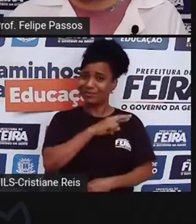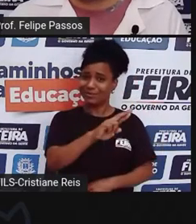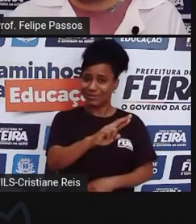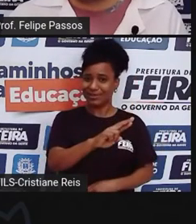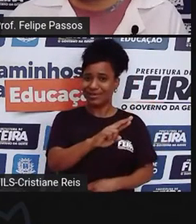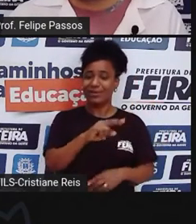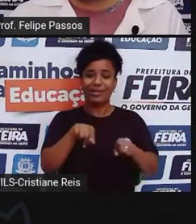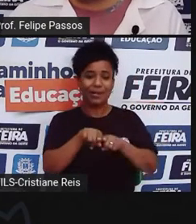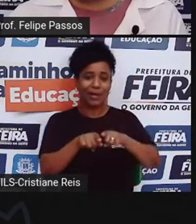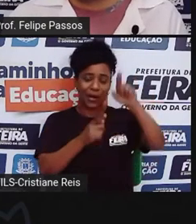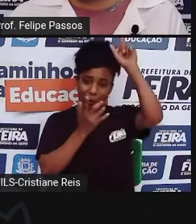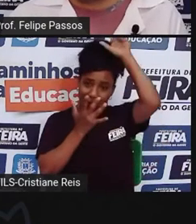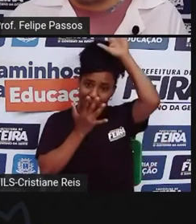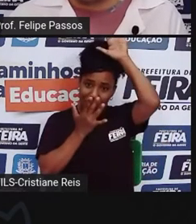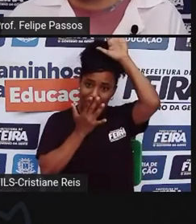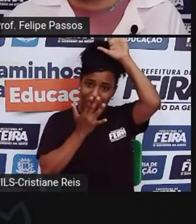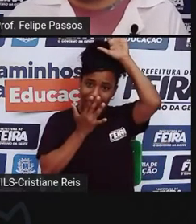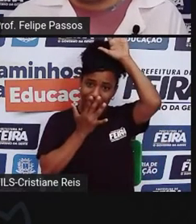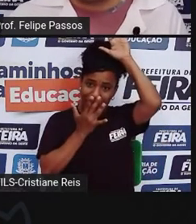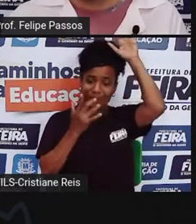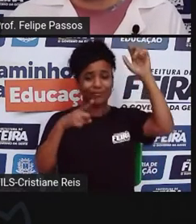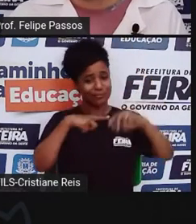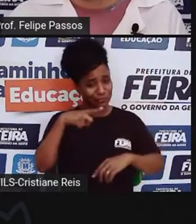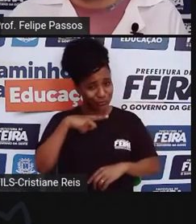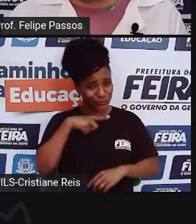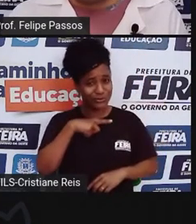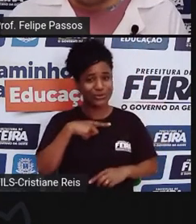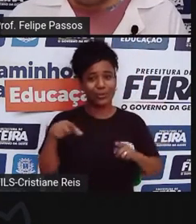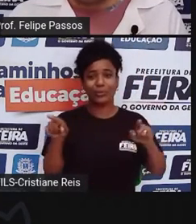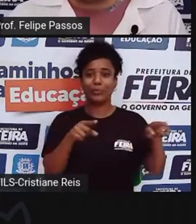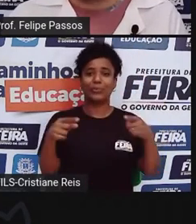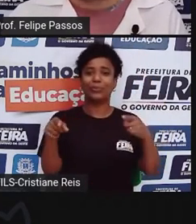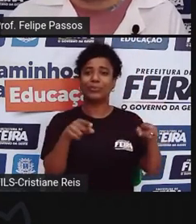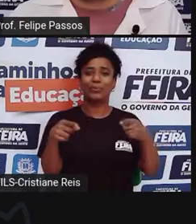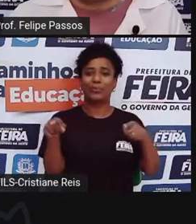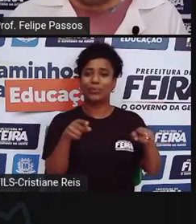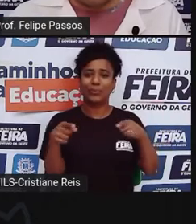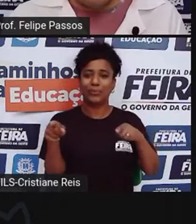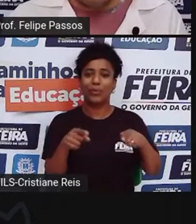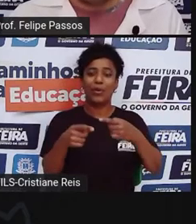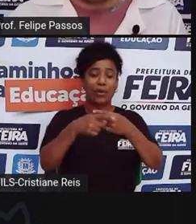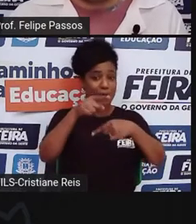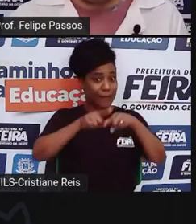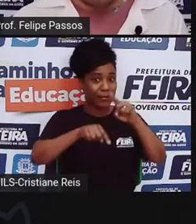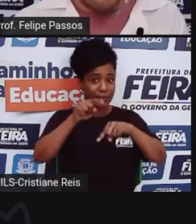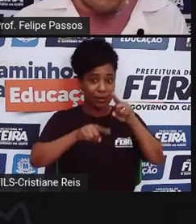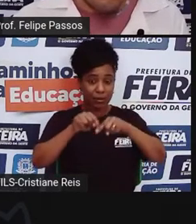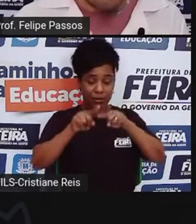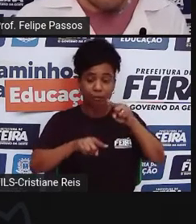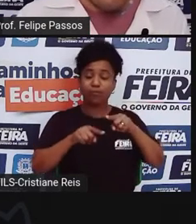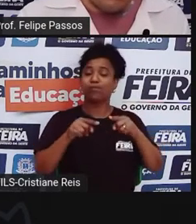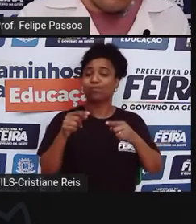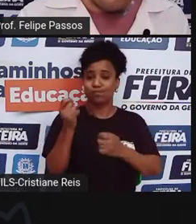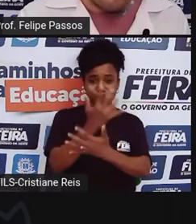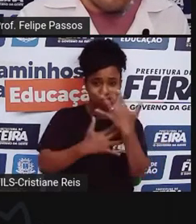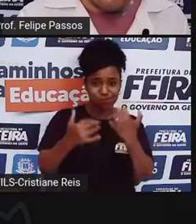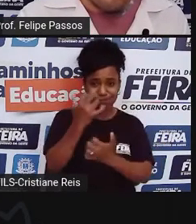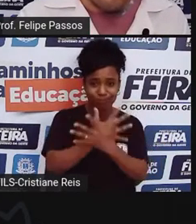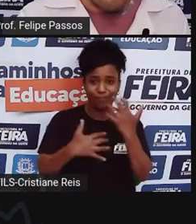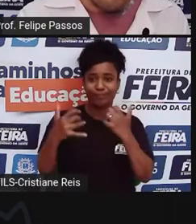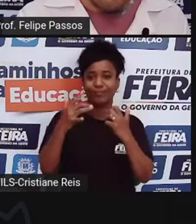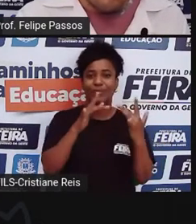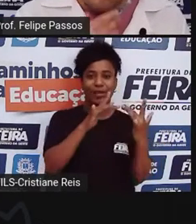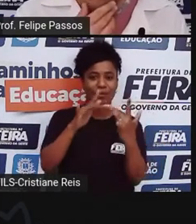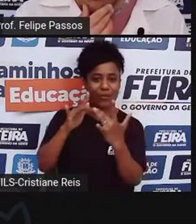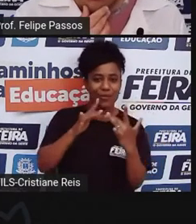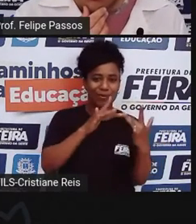todas as civilizações têm relatos de música e de instrumentos musicais, né? Então, o contato com a música é desde